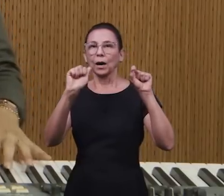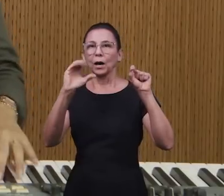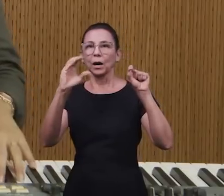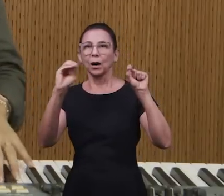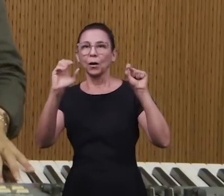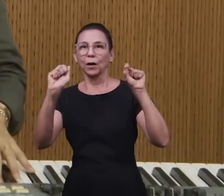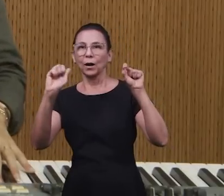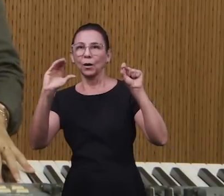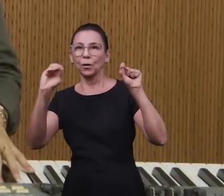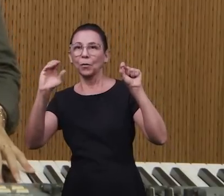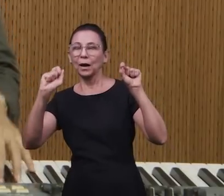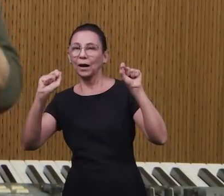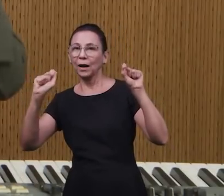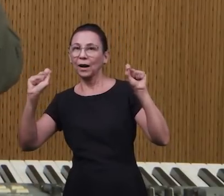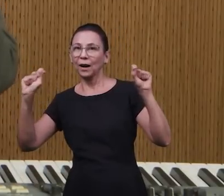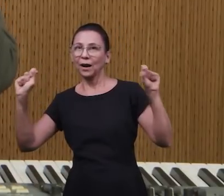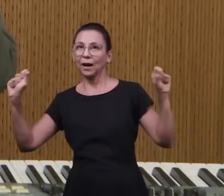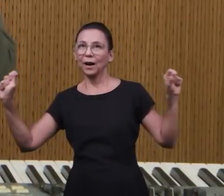oa. Subir.